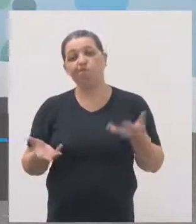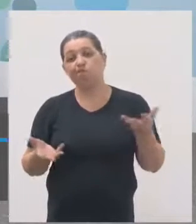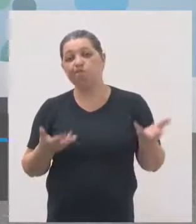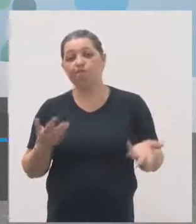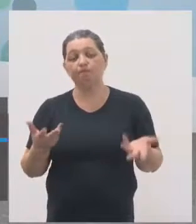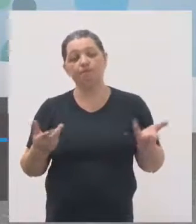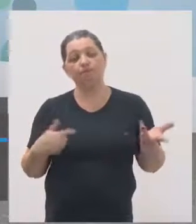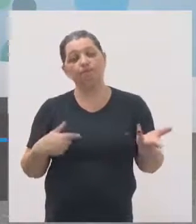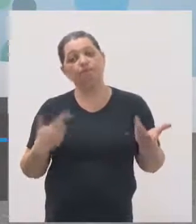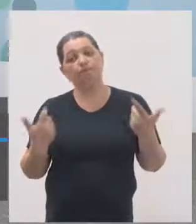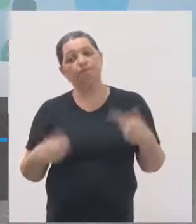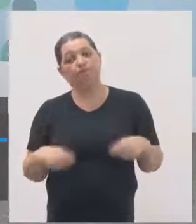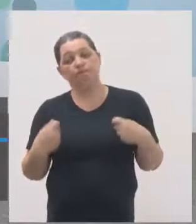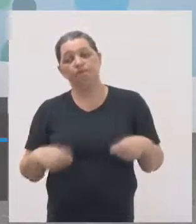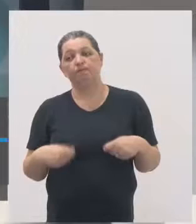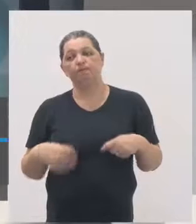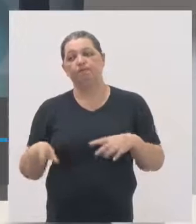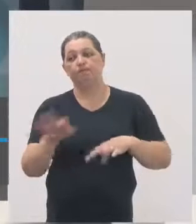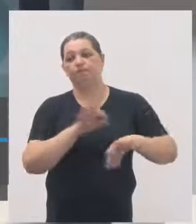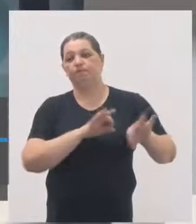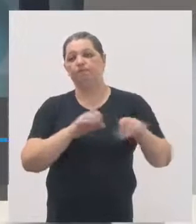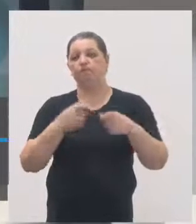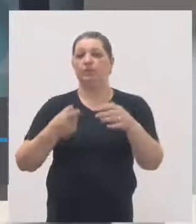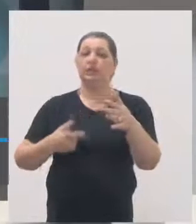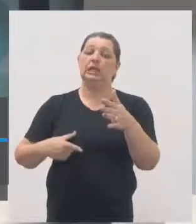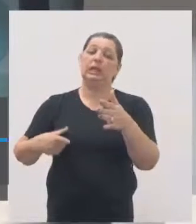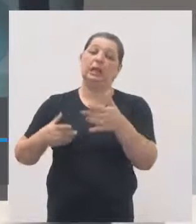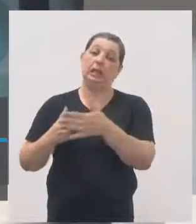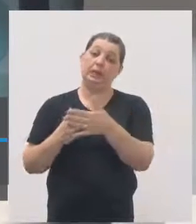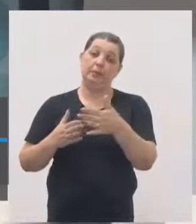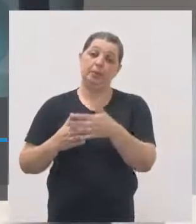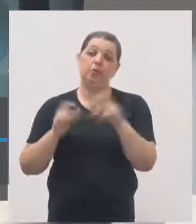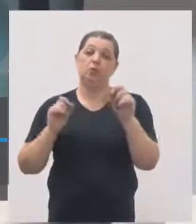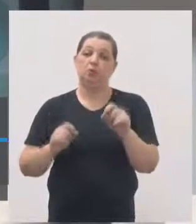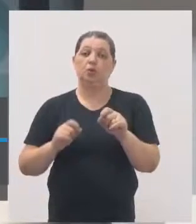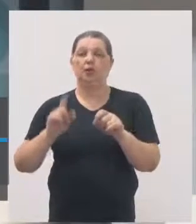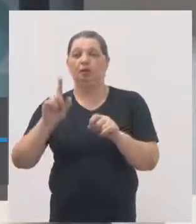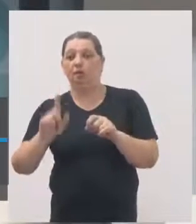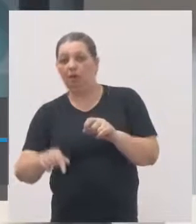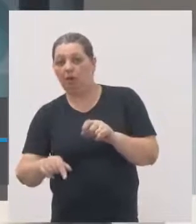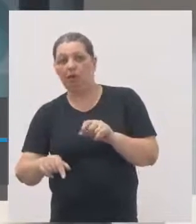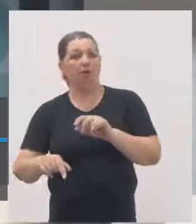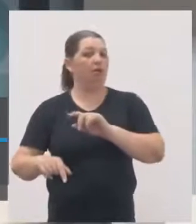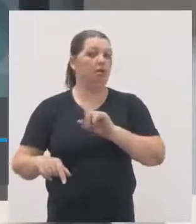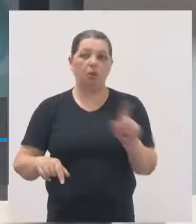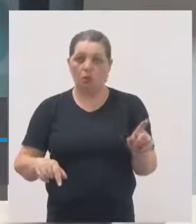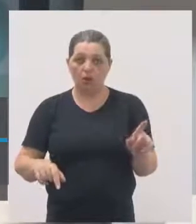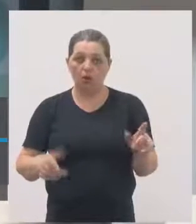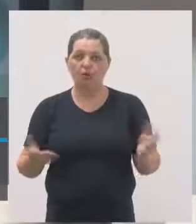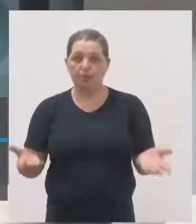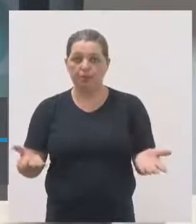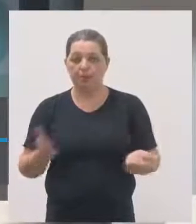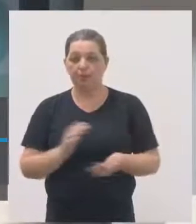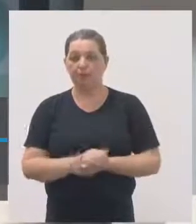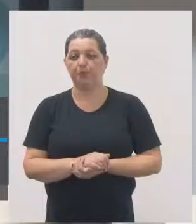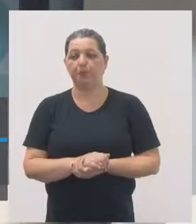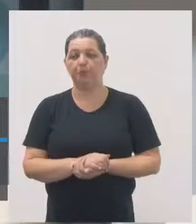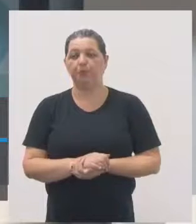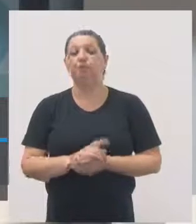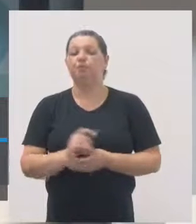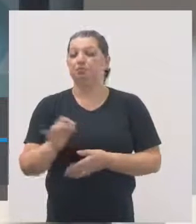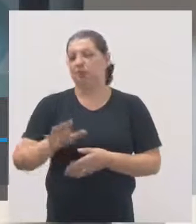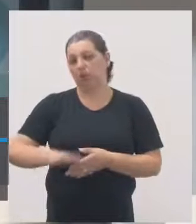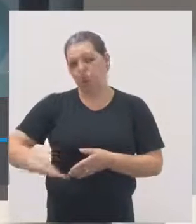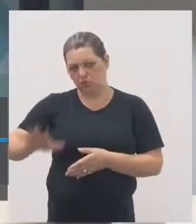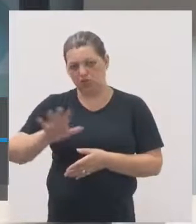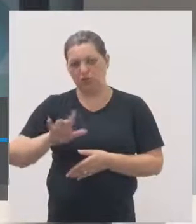Aí a gente precisa delimitar e determinar melhor o que é e o que não é, né? Exatamente. Mas, geralmente,